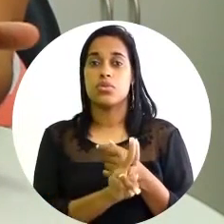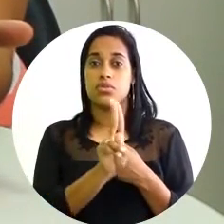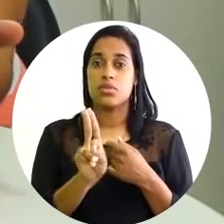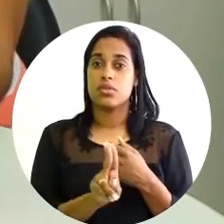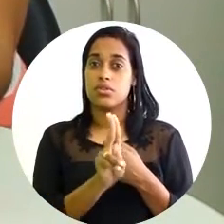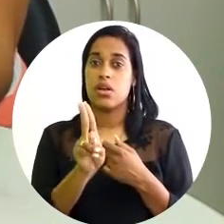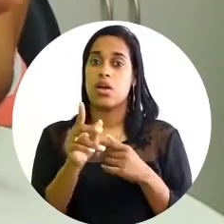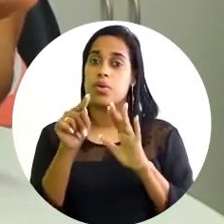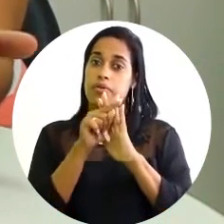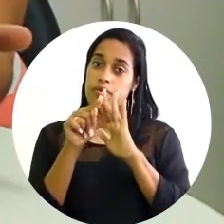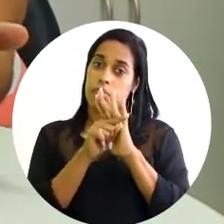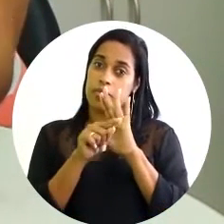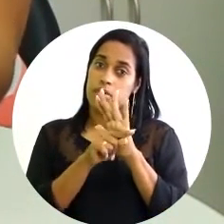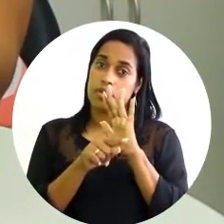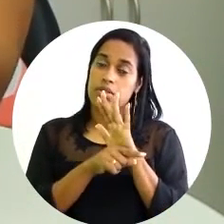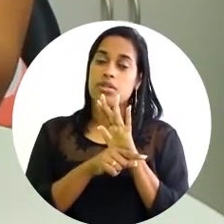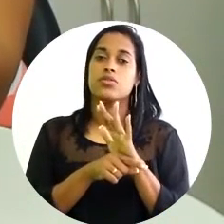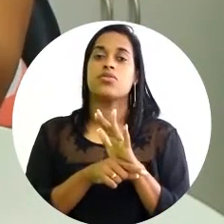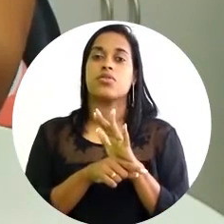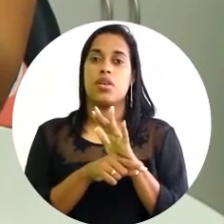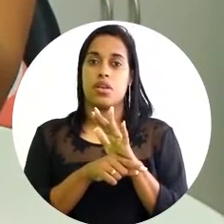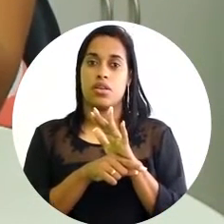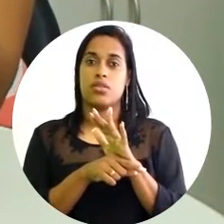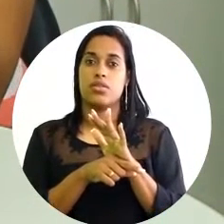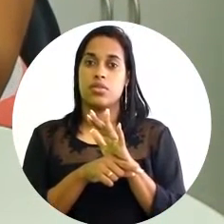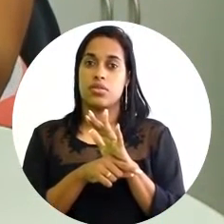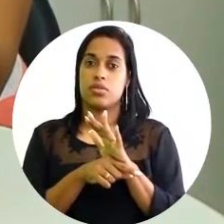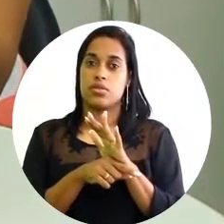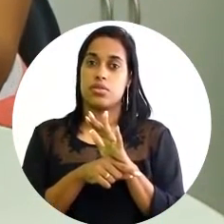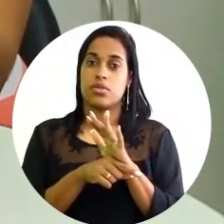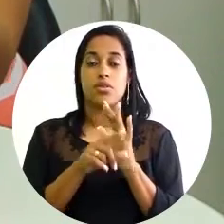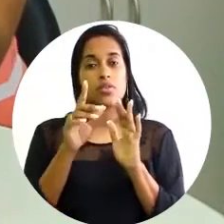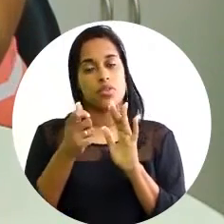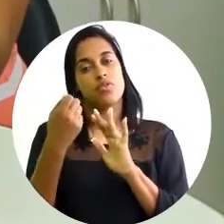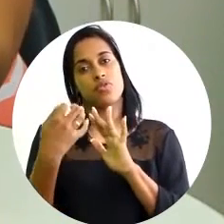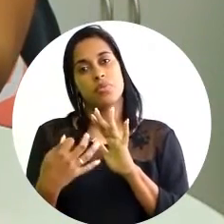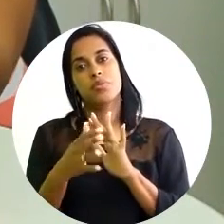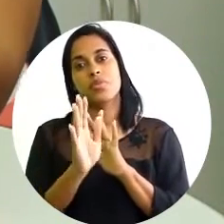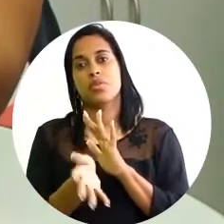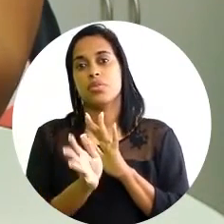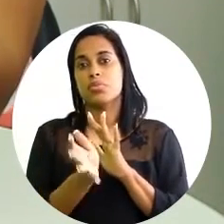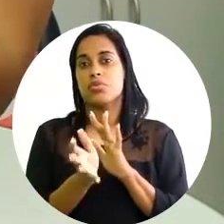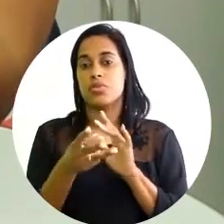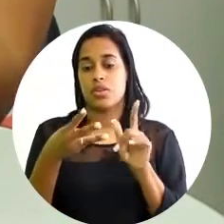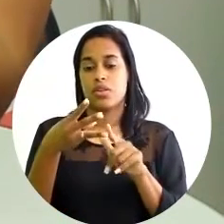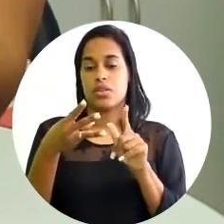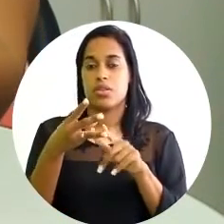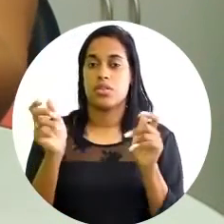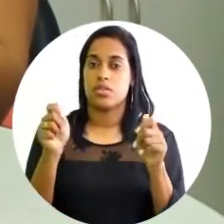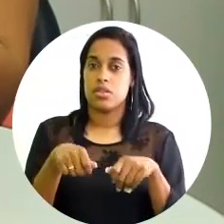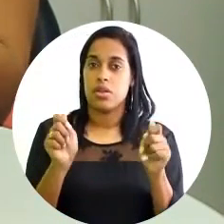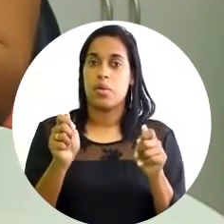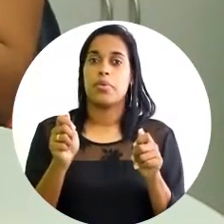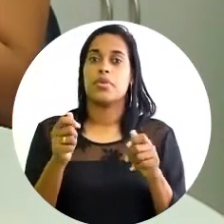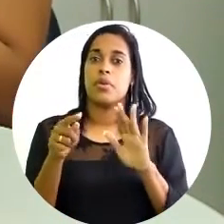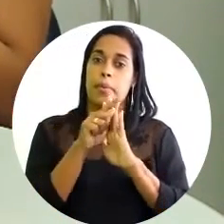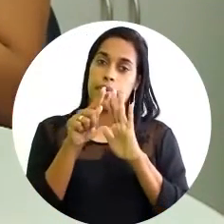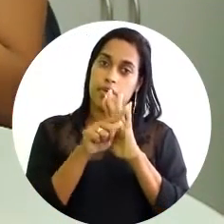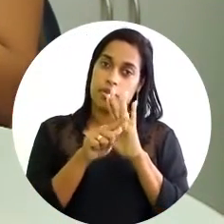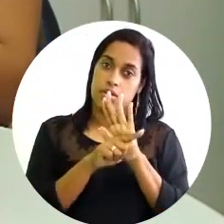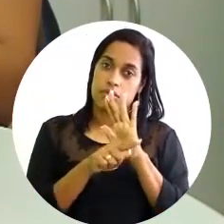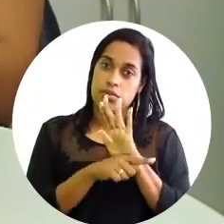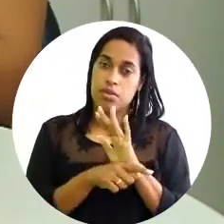o que foi planejado. Na questão que nós falamos na terceira competência